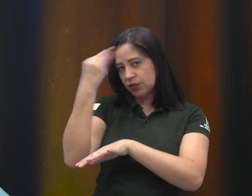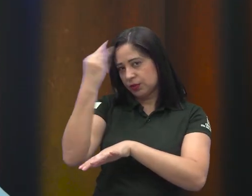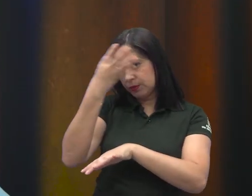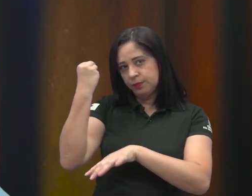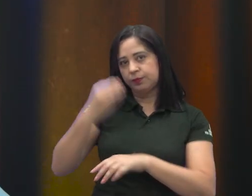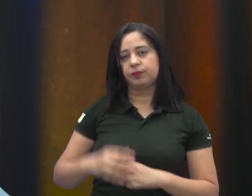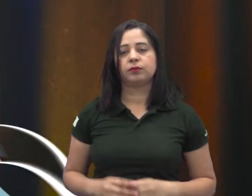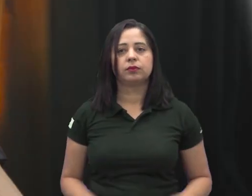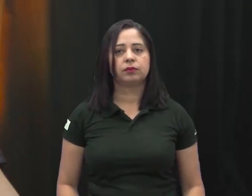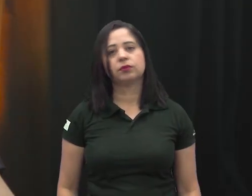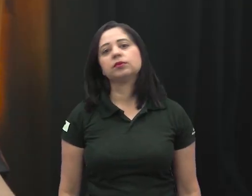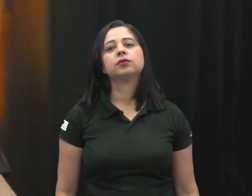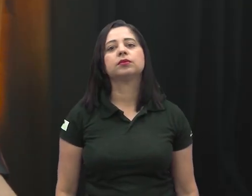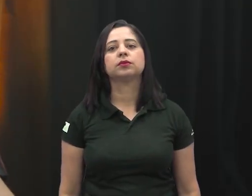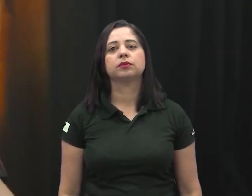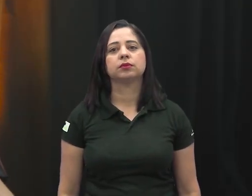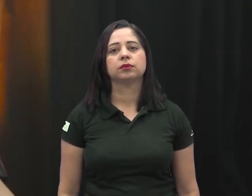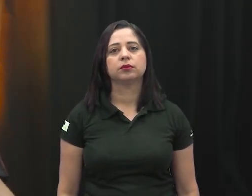Alzheimer.